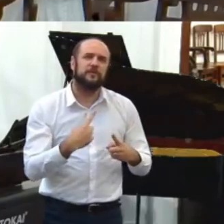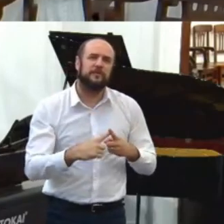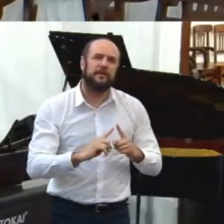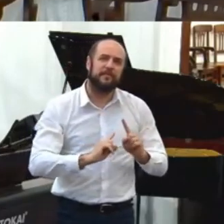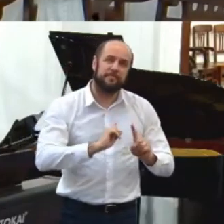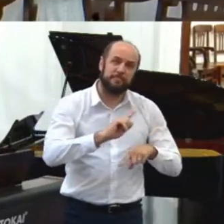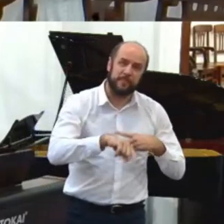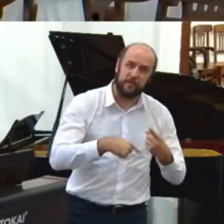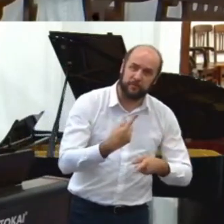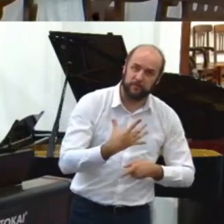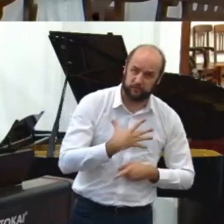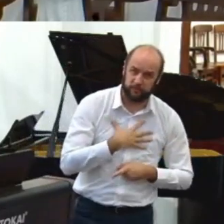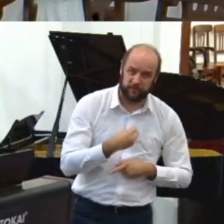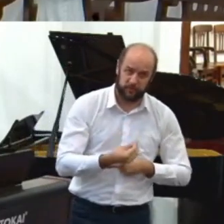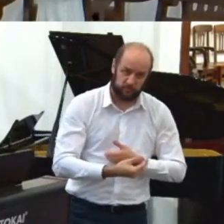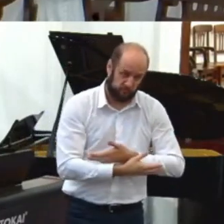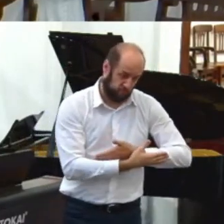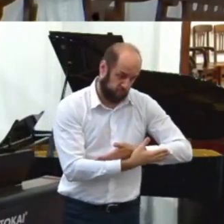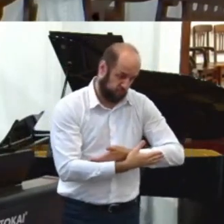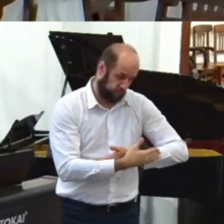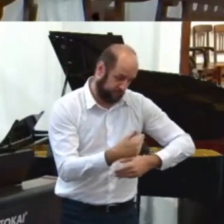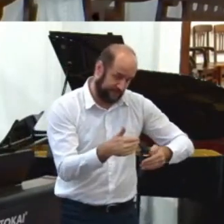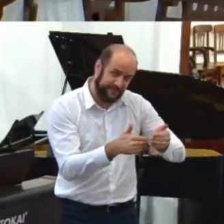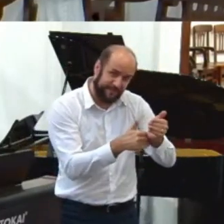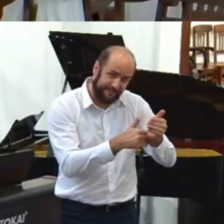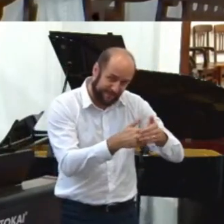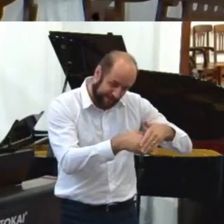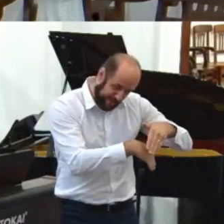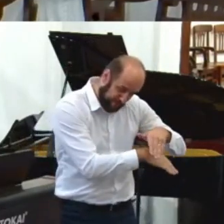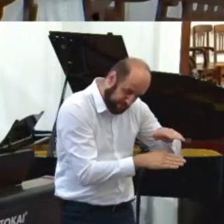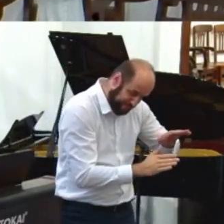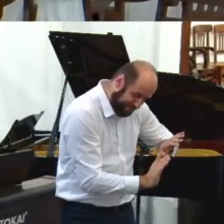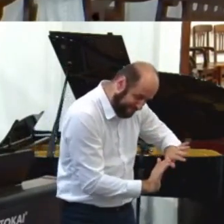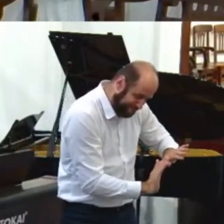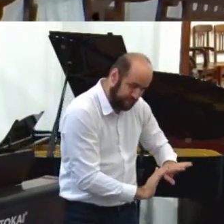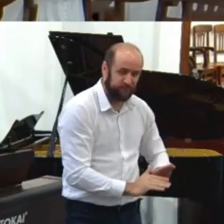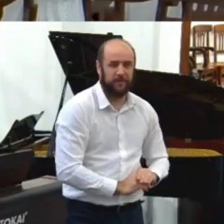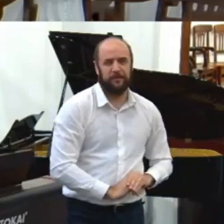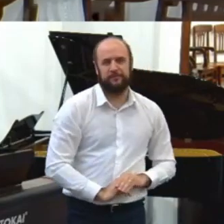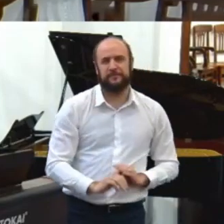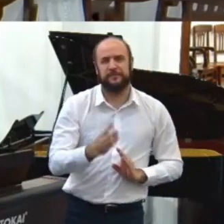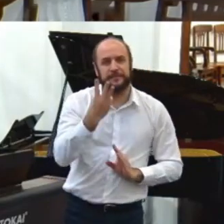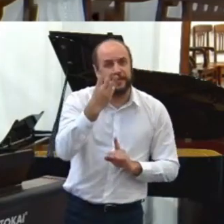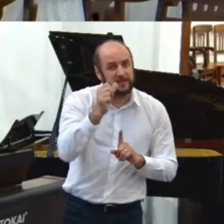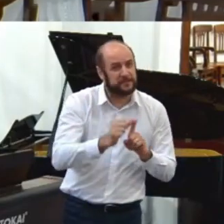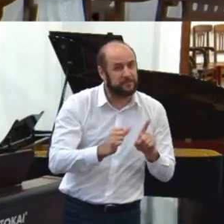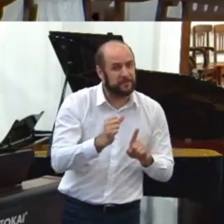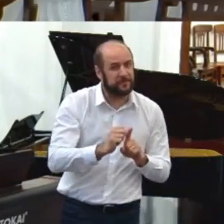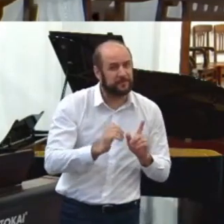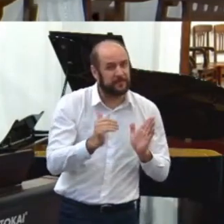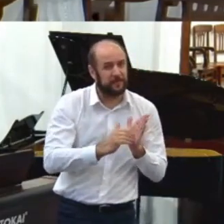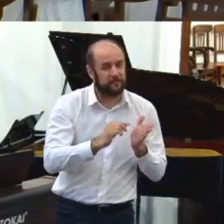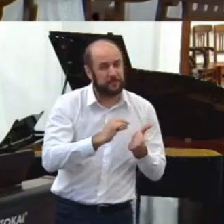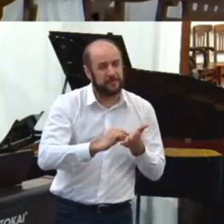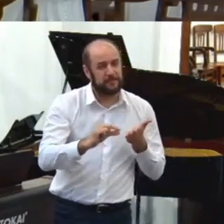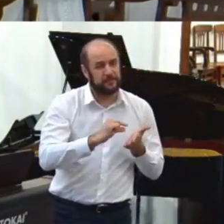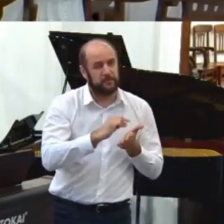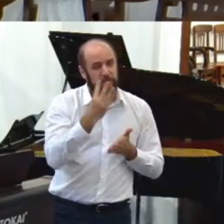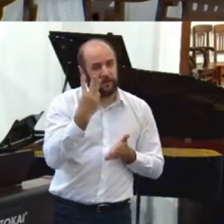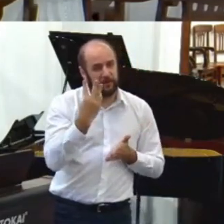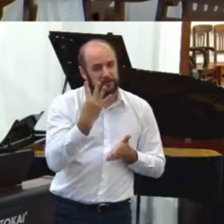depois de manter o filho por algum tempo, nós vemos isso nos primeiros versículos, 3 meses, né? Até o versículo